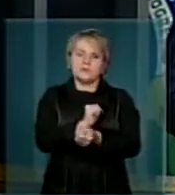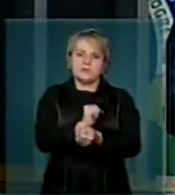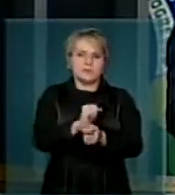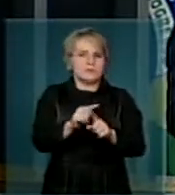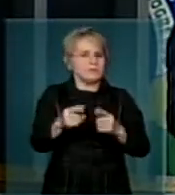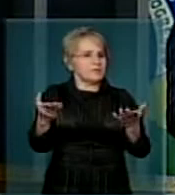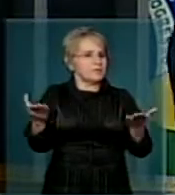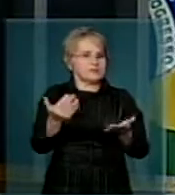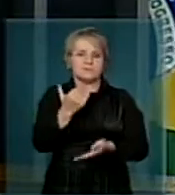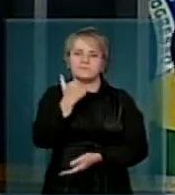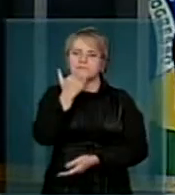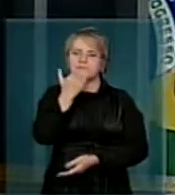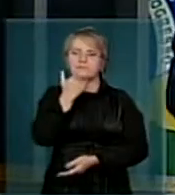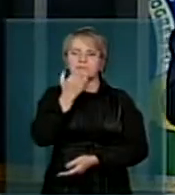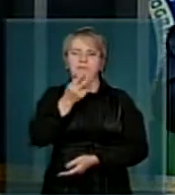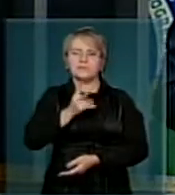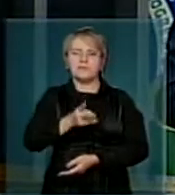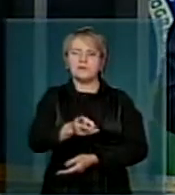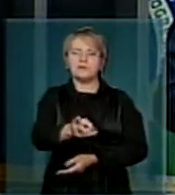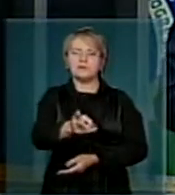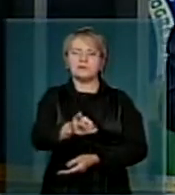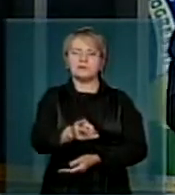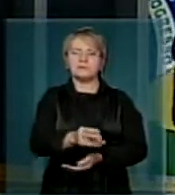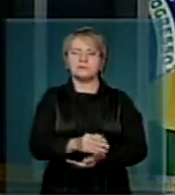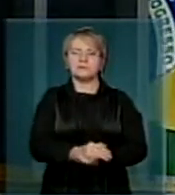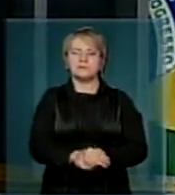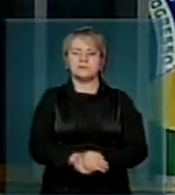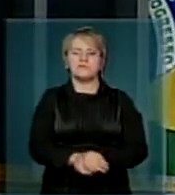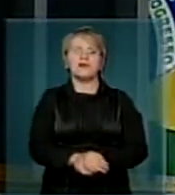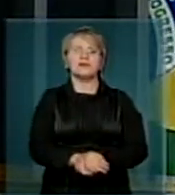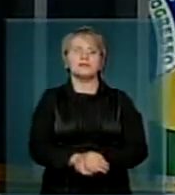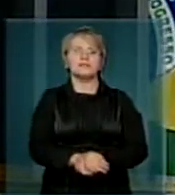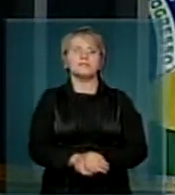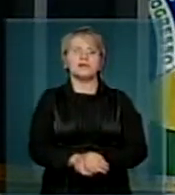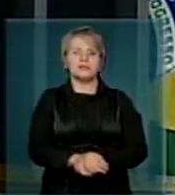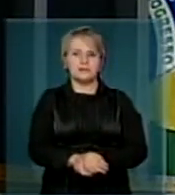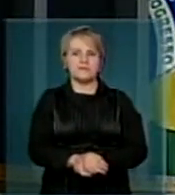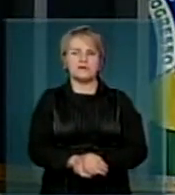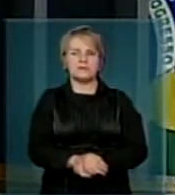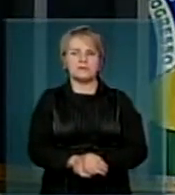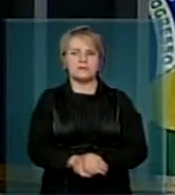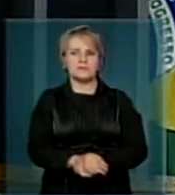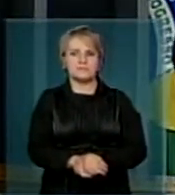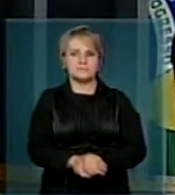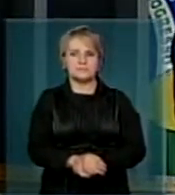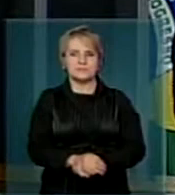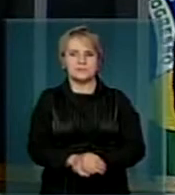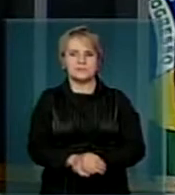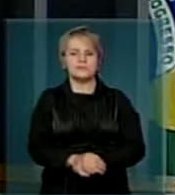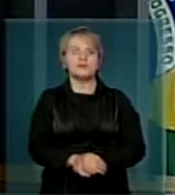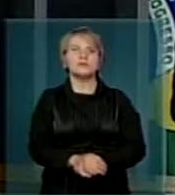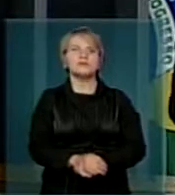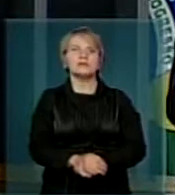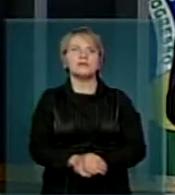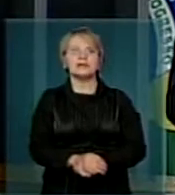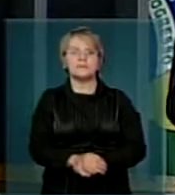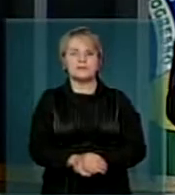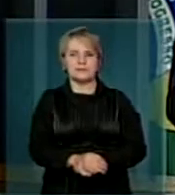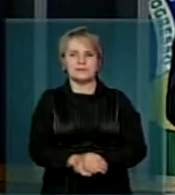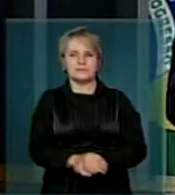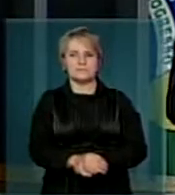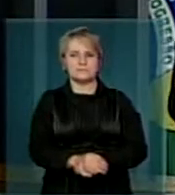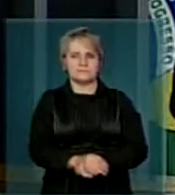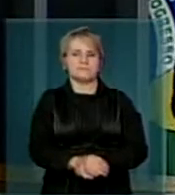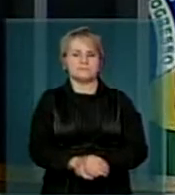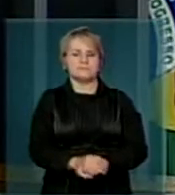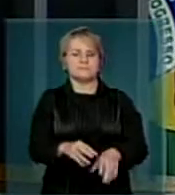continuar esperando. Eu espero, agora, sim, que a nova diretoria do Banco tome providências,